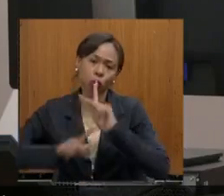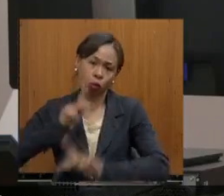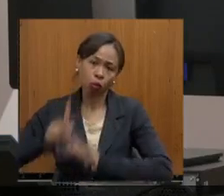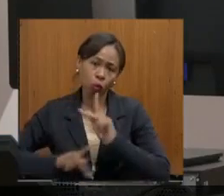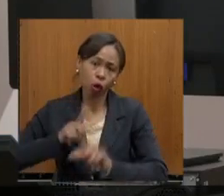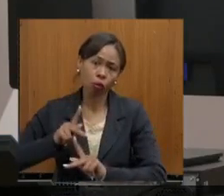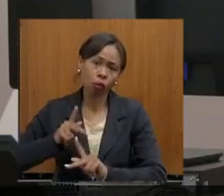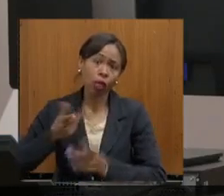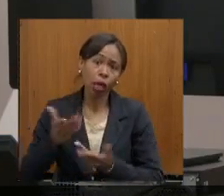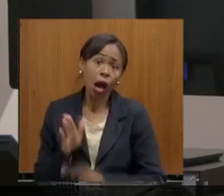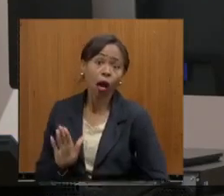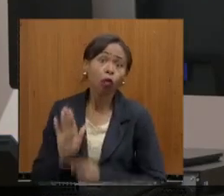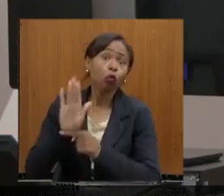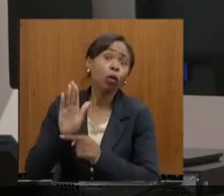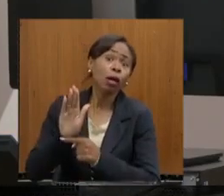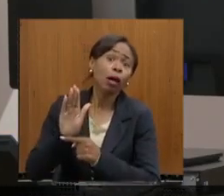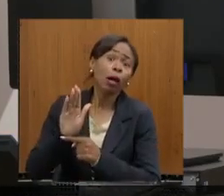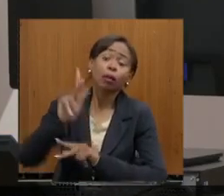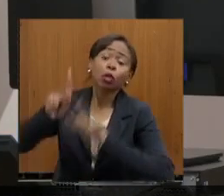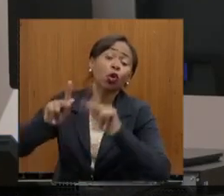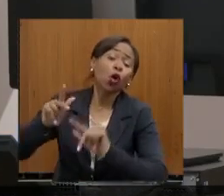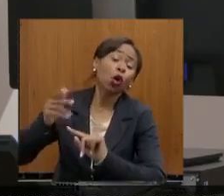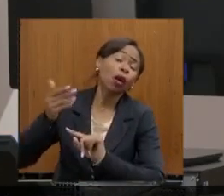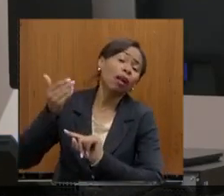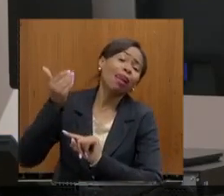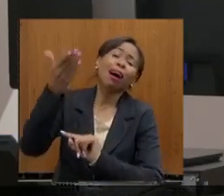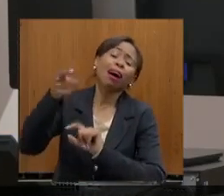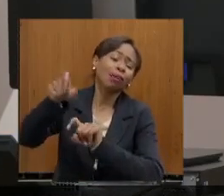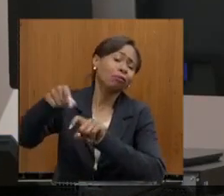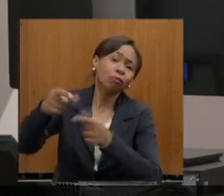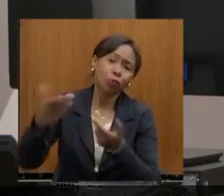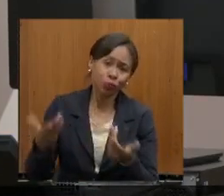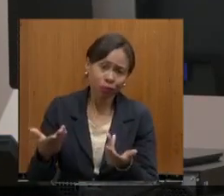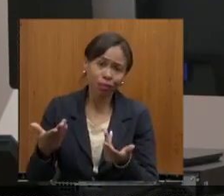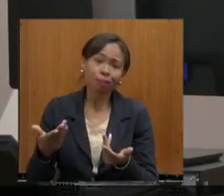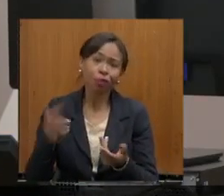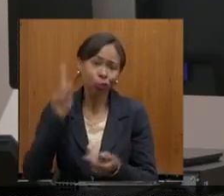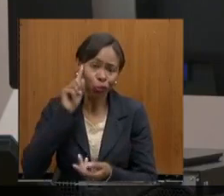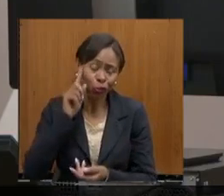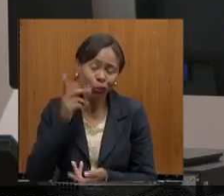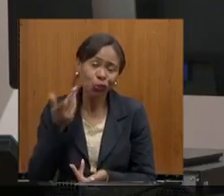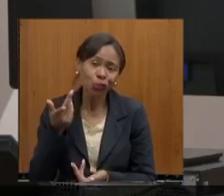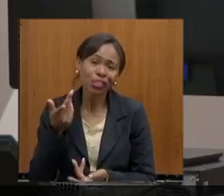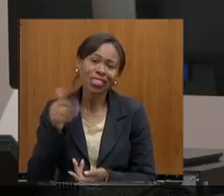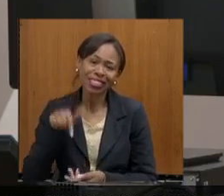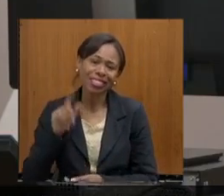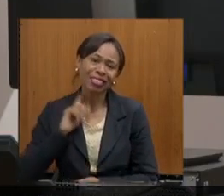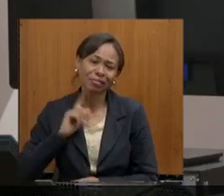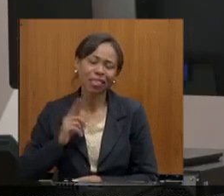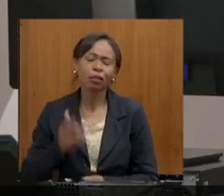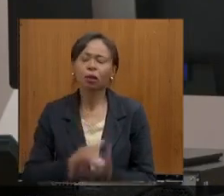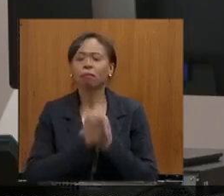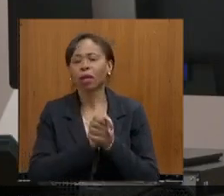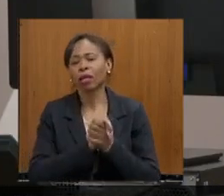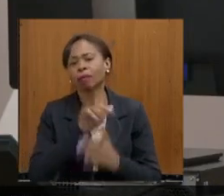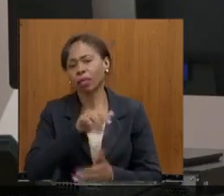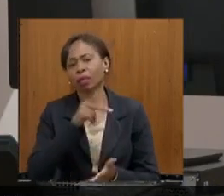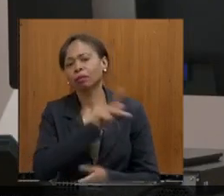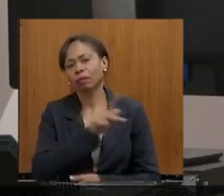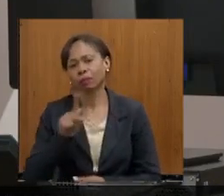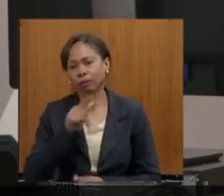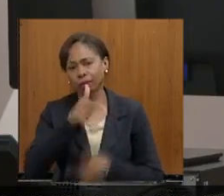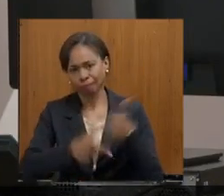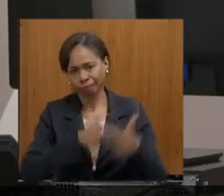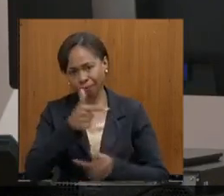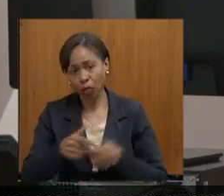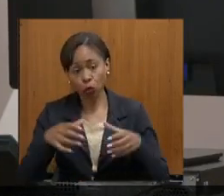na ponta lá no dia a dia do mineiro então é presidente Parabéns pelo seu trabalho parabéns por toda a equipe